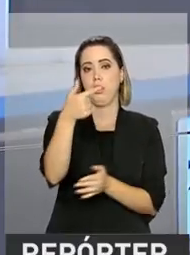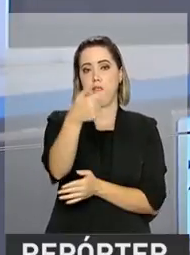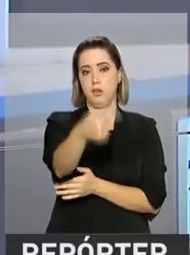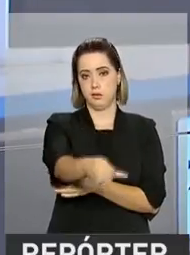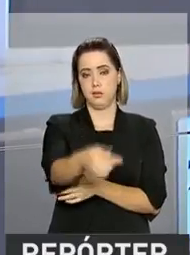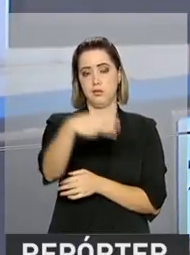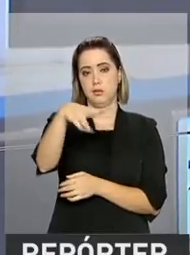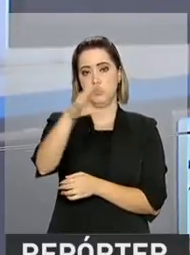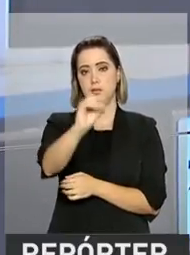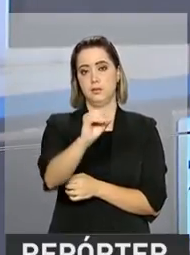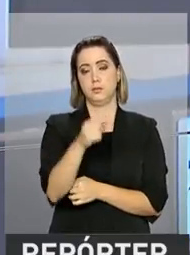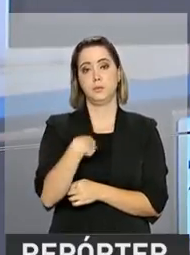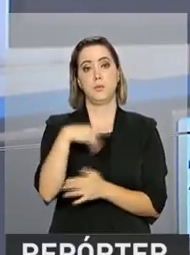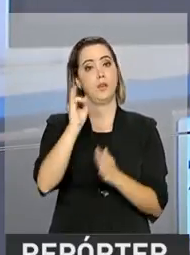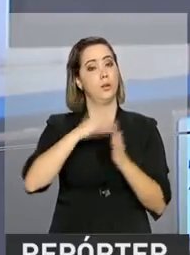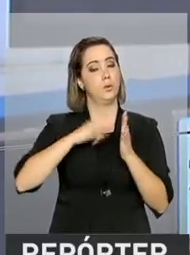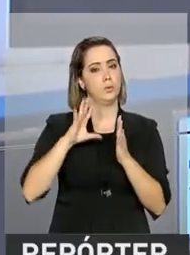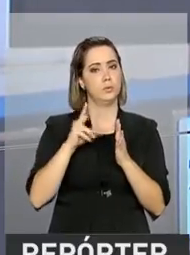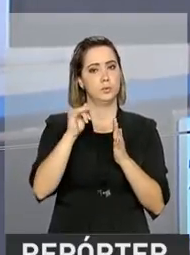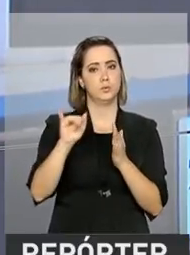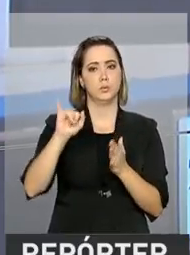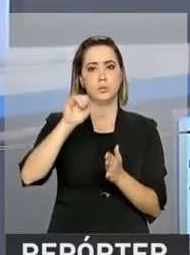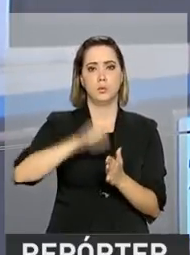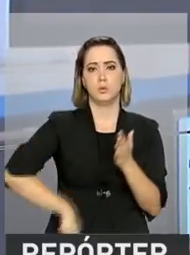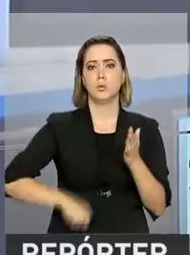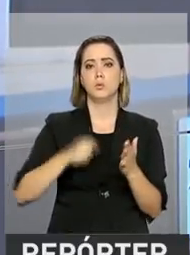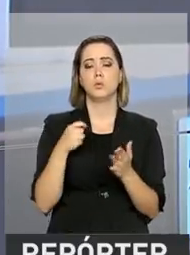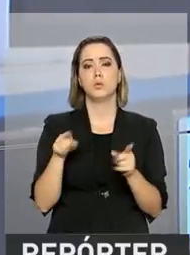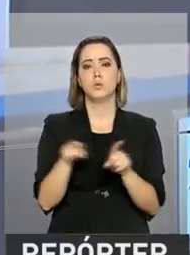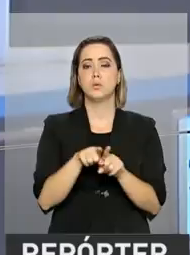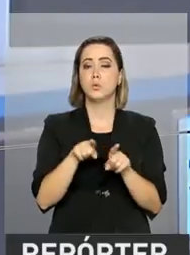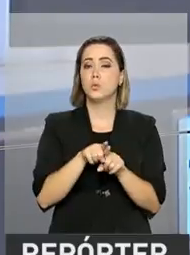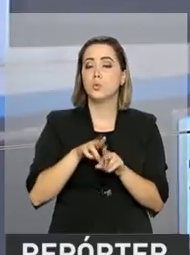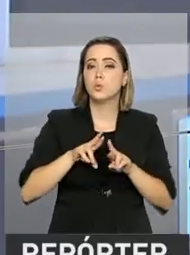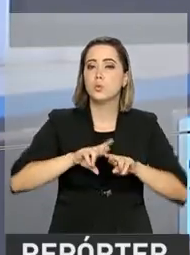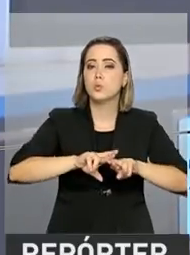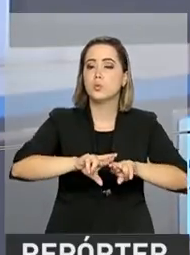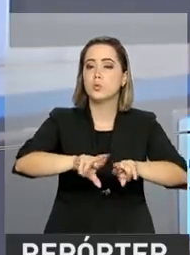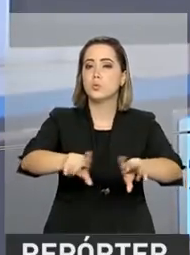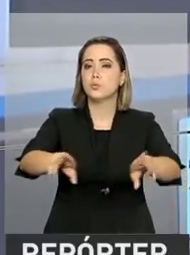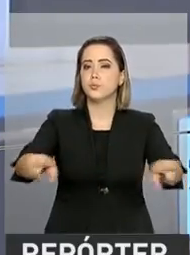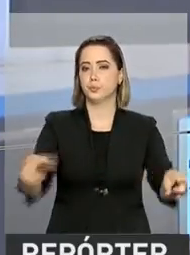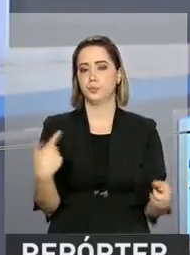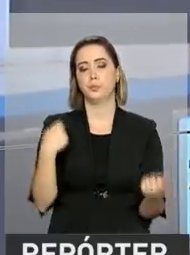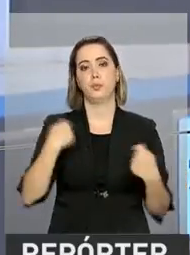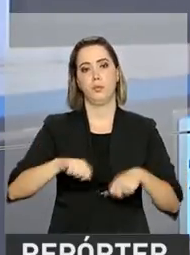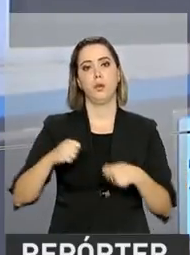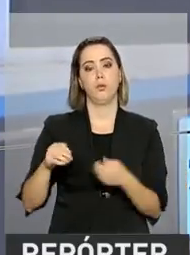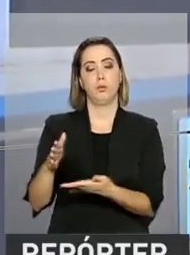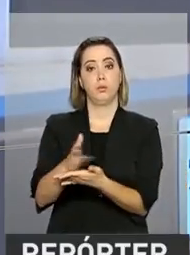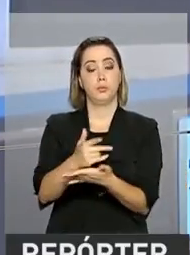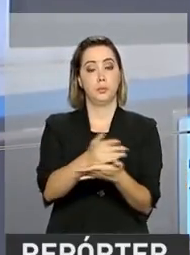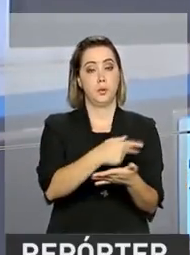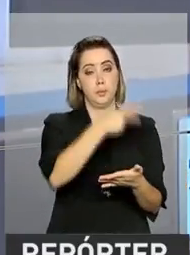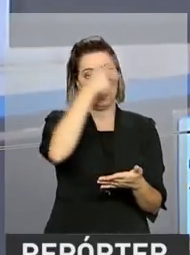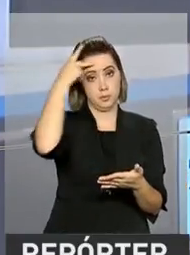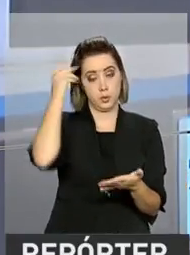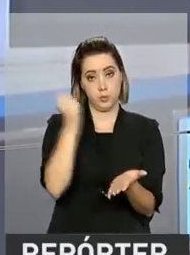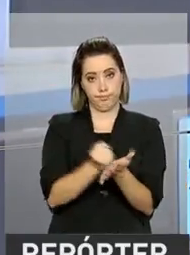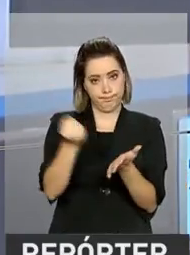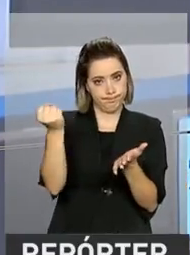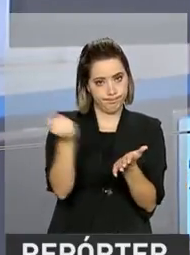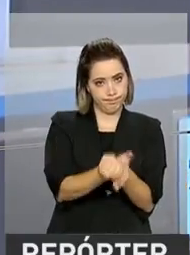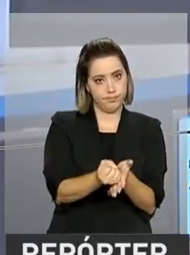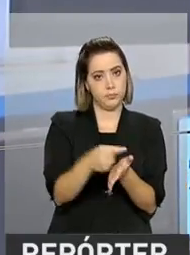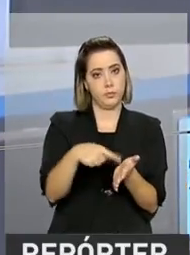de março o documento reúne as contribuições fiscais trabalhistas e previdenciárias que devem ser recolhidas pelos empregadores